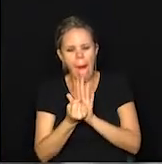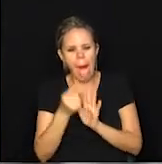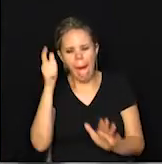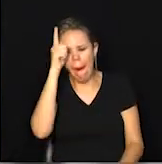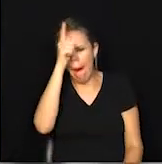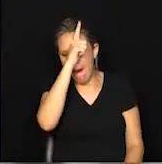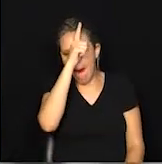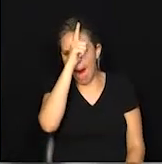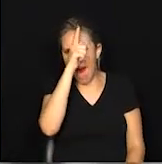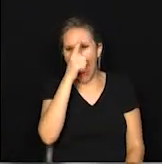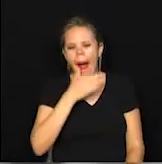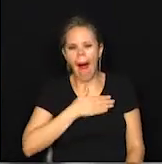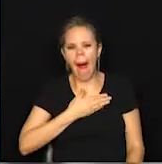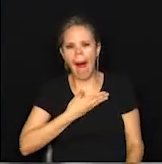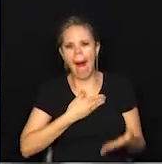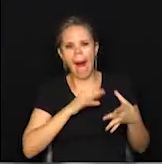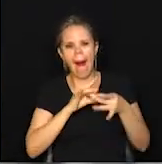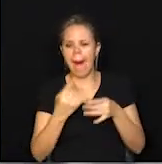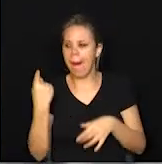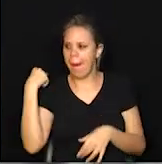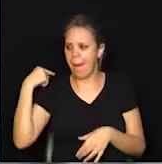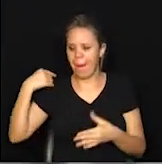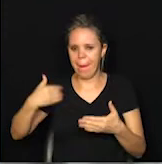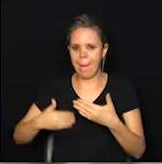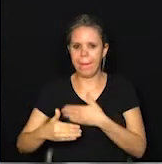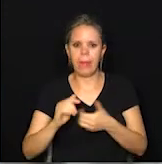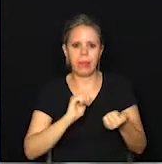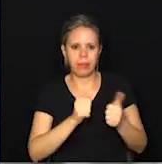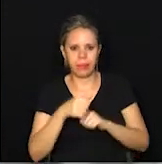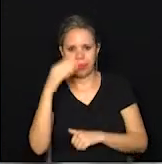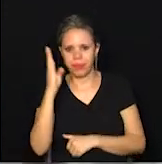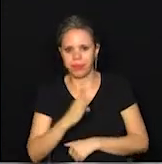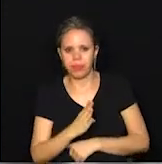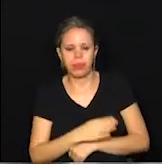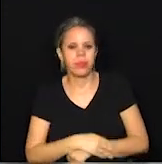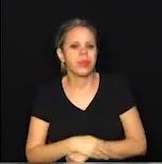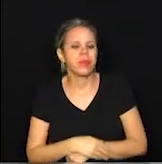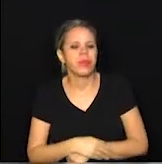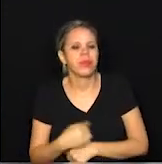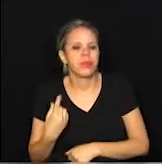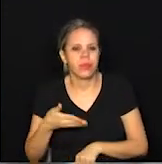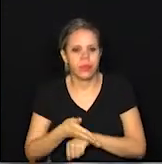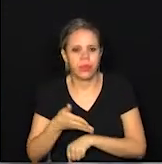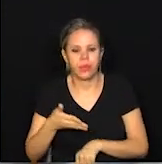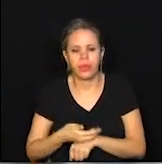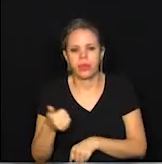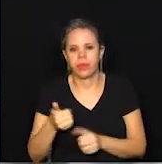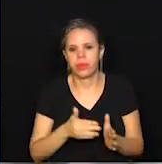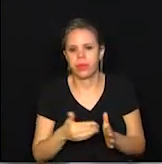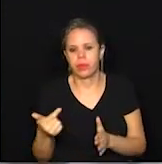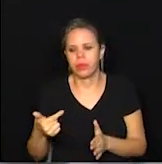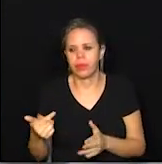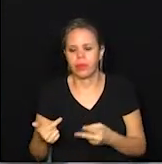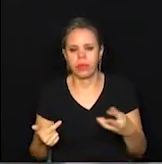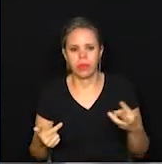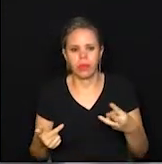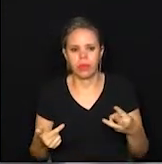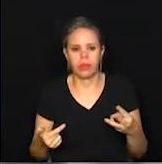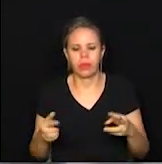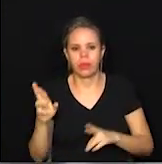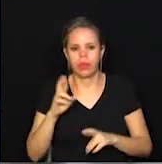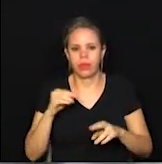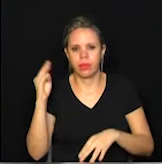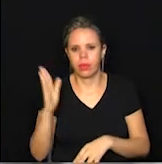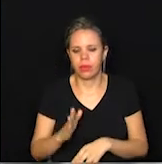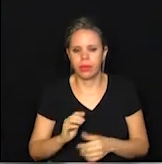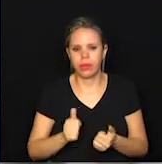Gustavo foi meu parceiro num momento histórico do esporte brasileiro. Nós participamos da primeira, da segunda e da terceira Conferência